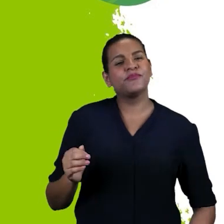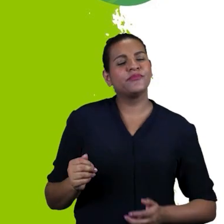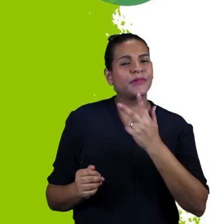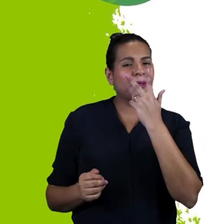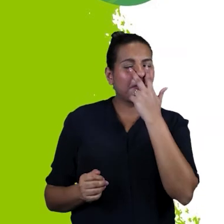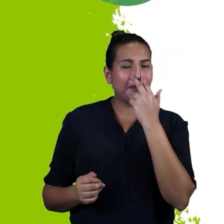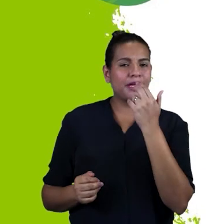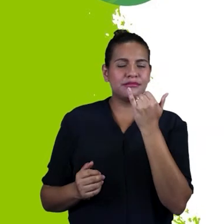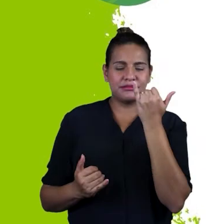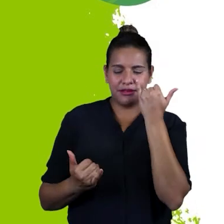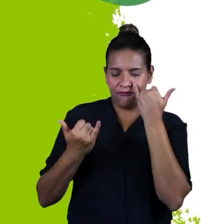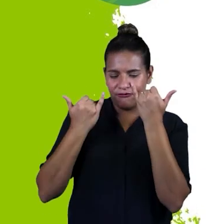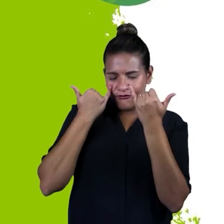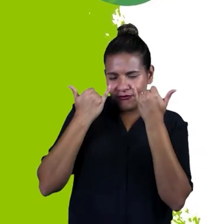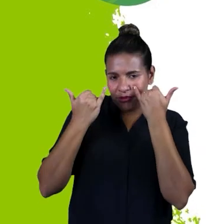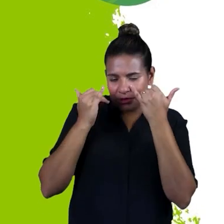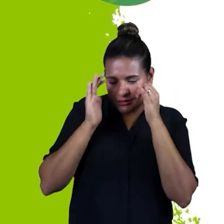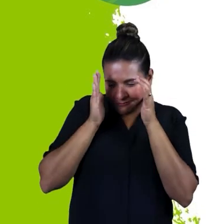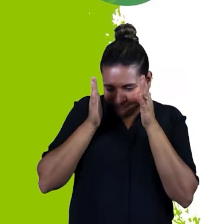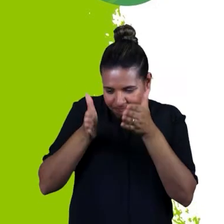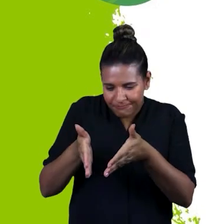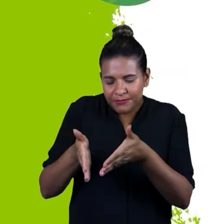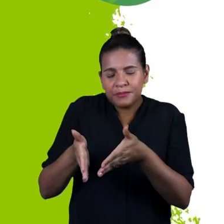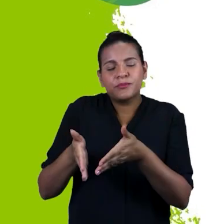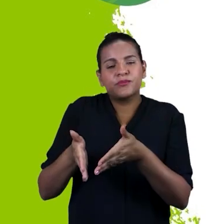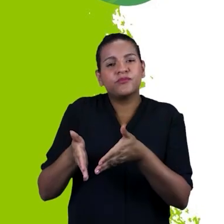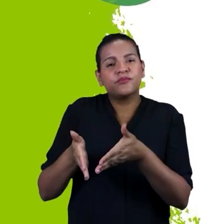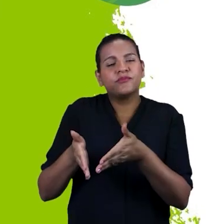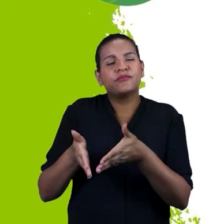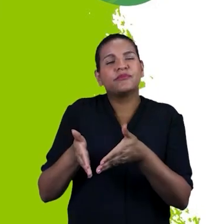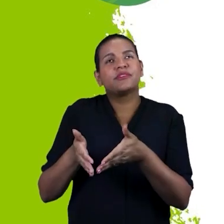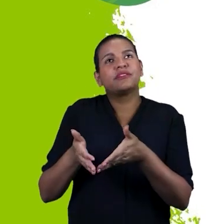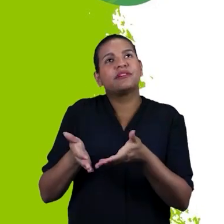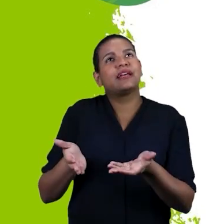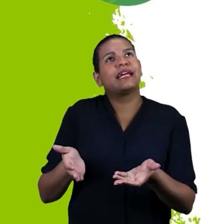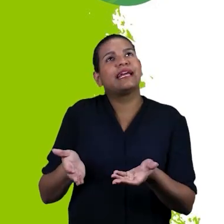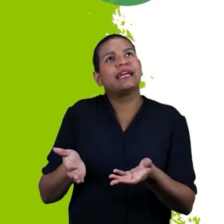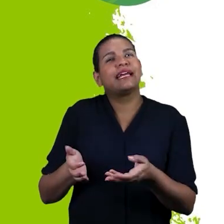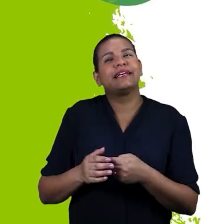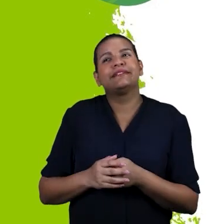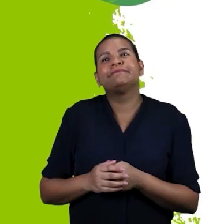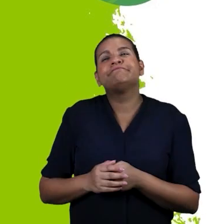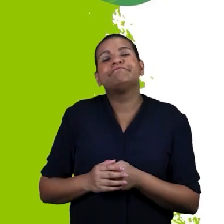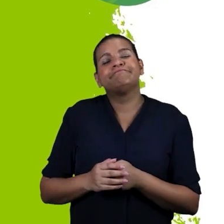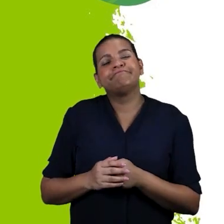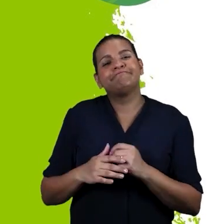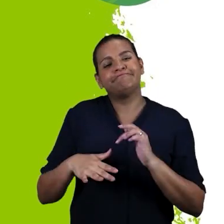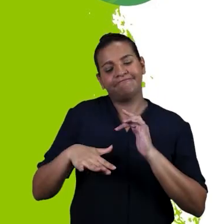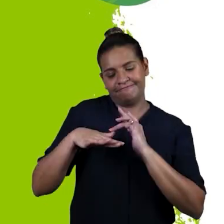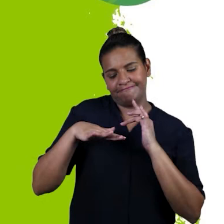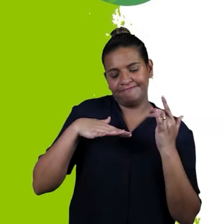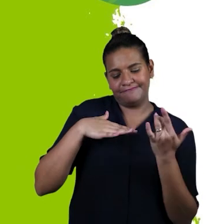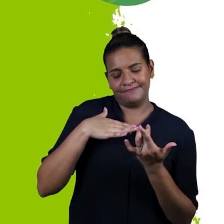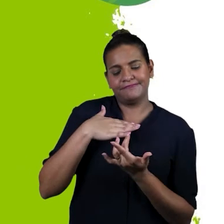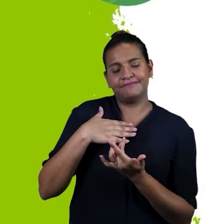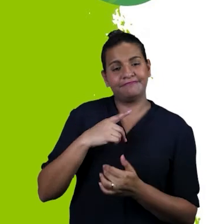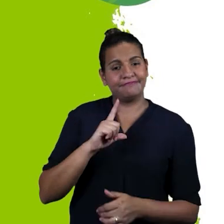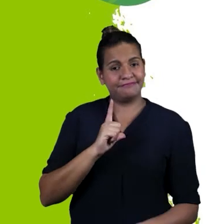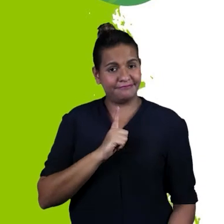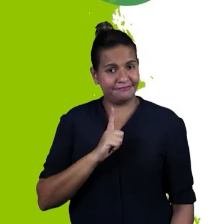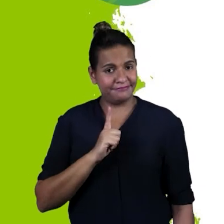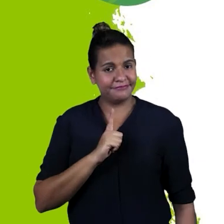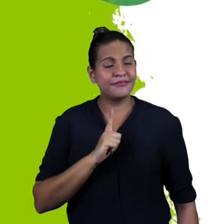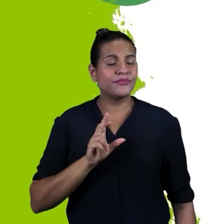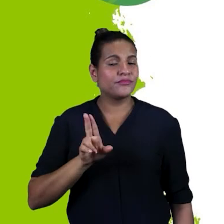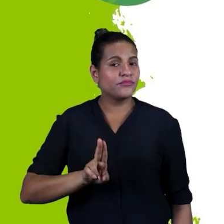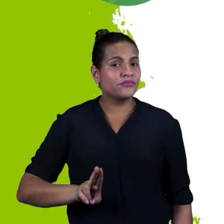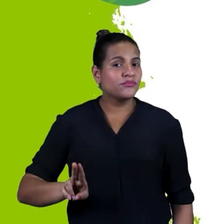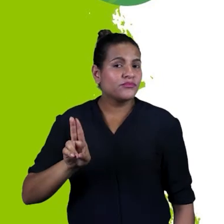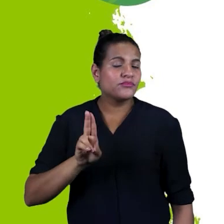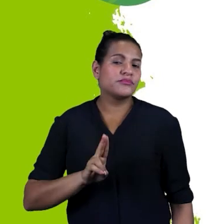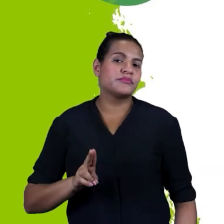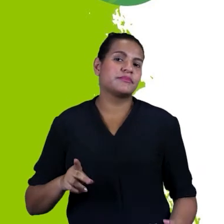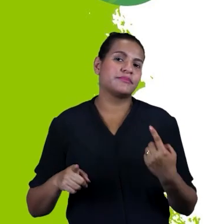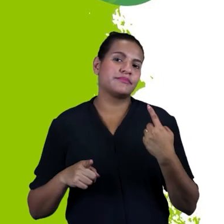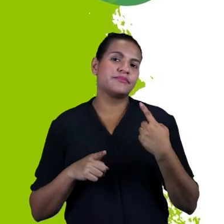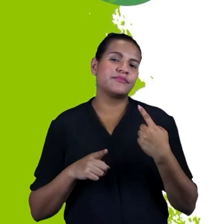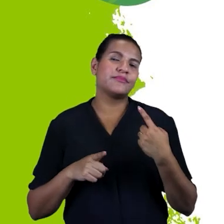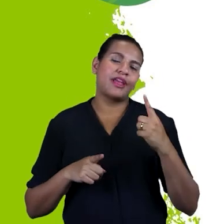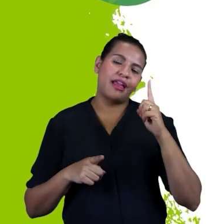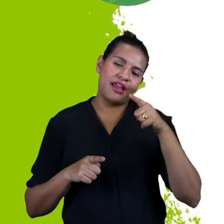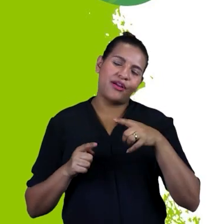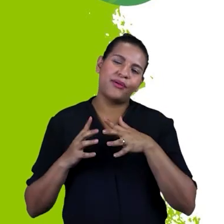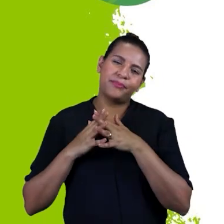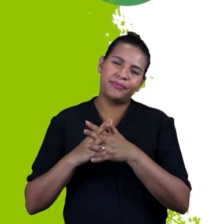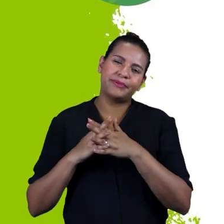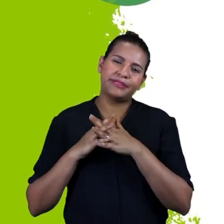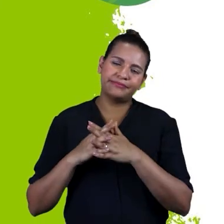Essa questão das bolhas, que são muito provocadas pelas redes